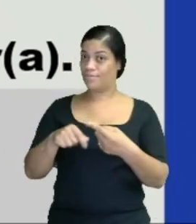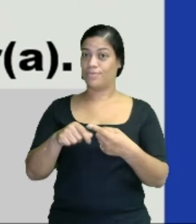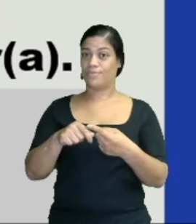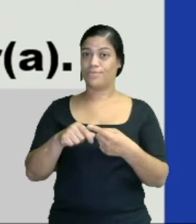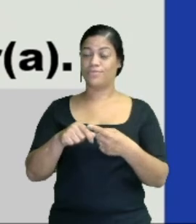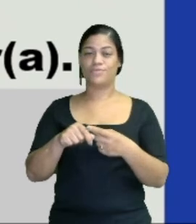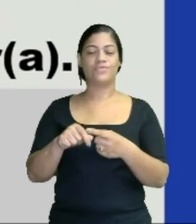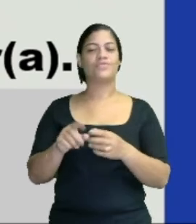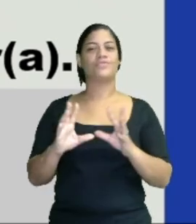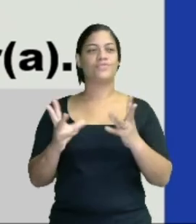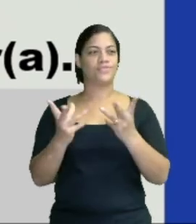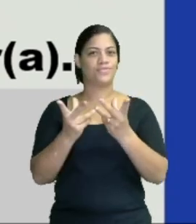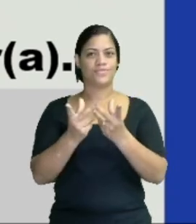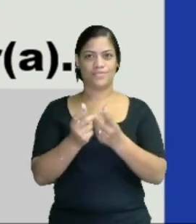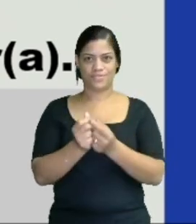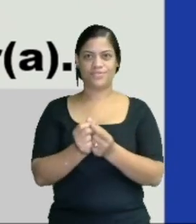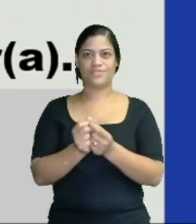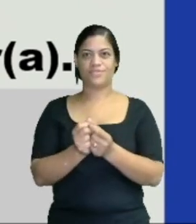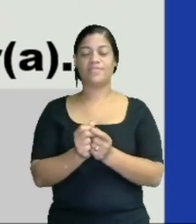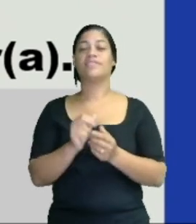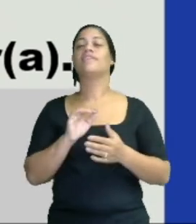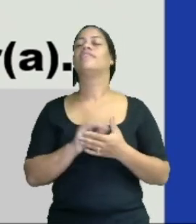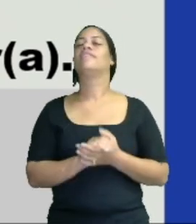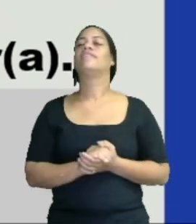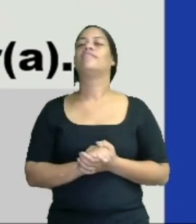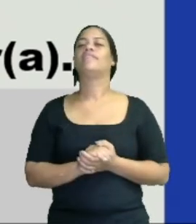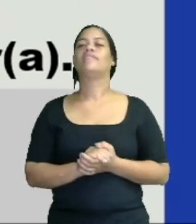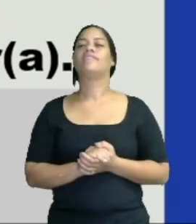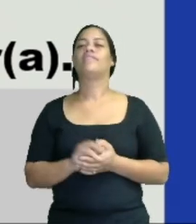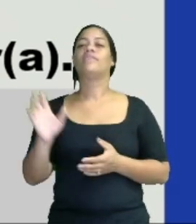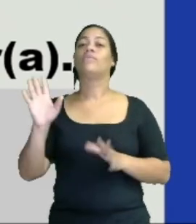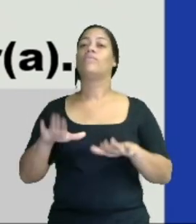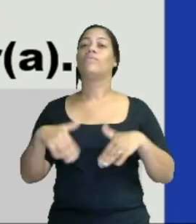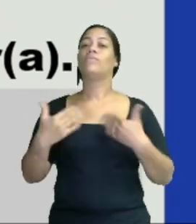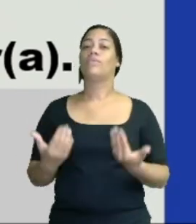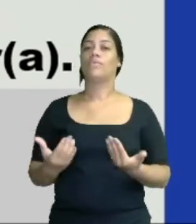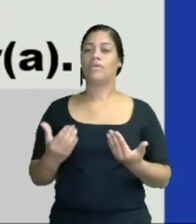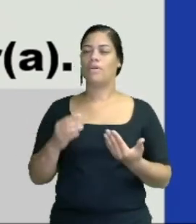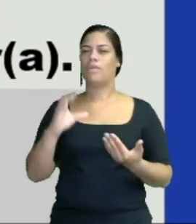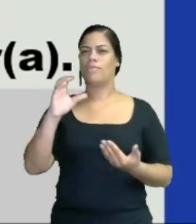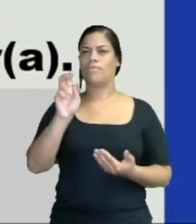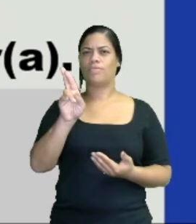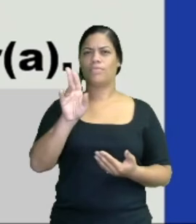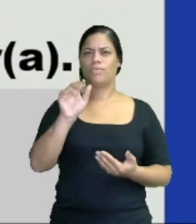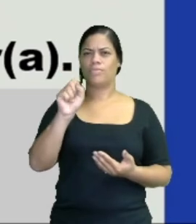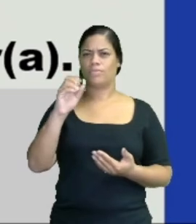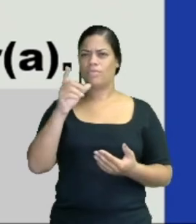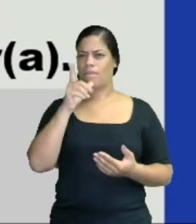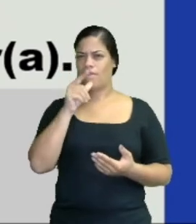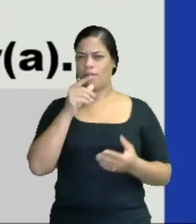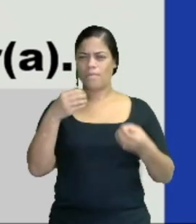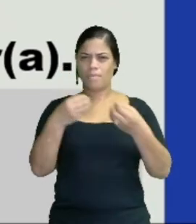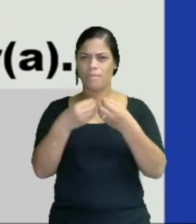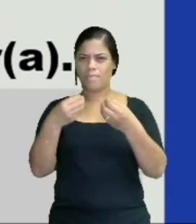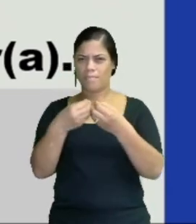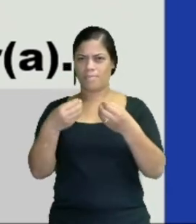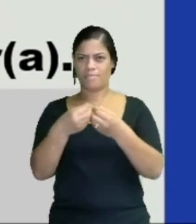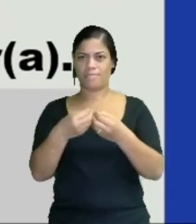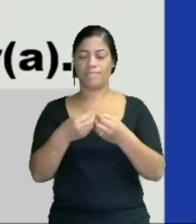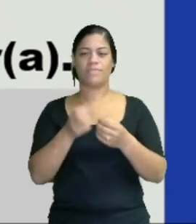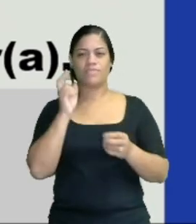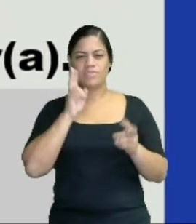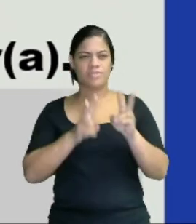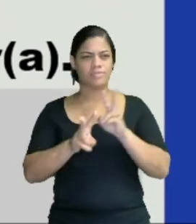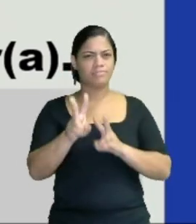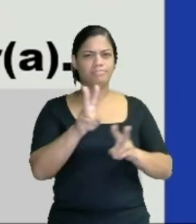essas respostas com os professores de vocês. Qual é o curso de água mais próximo da sua residência? Você aí vai